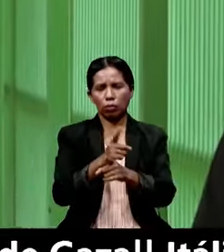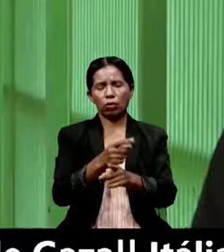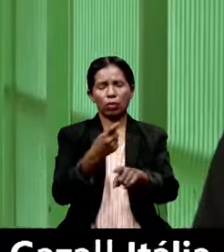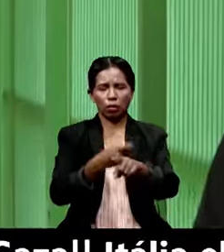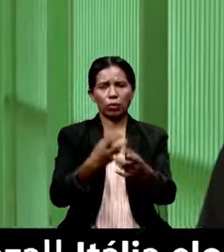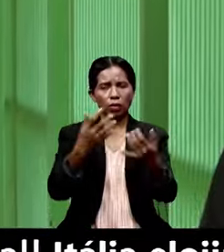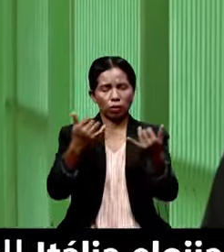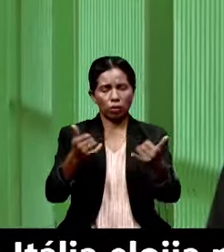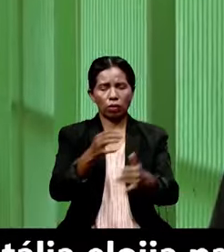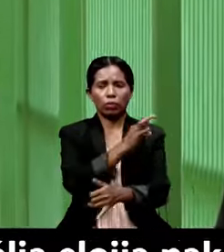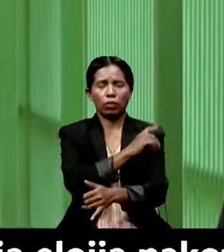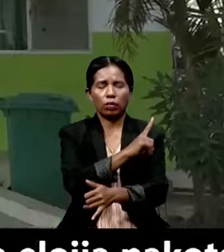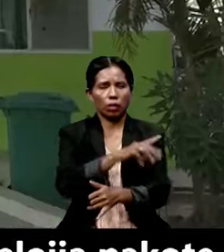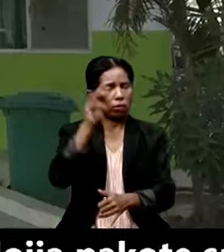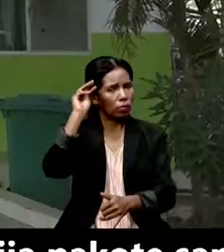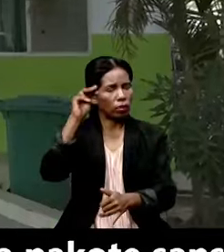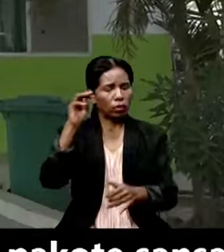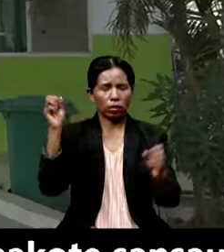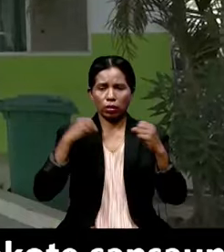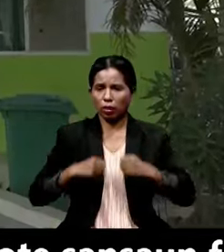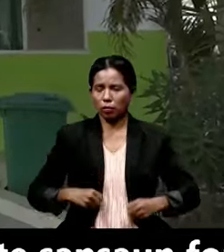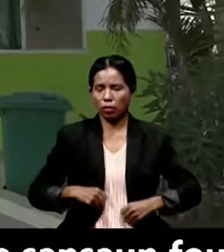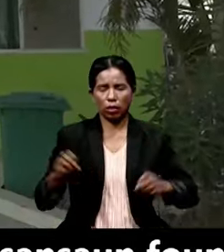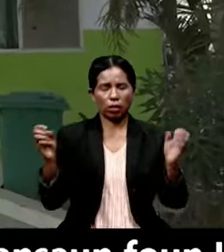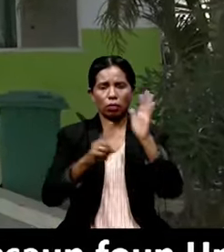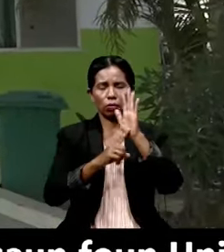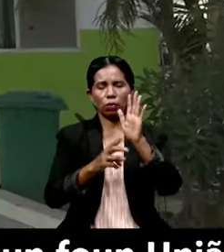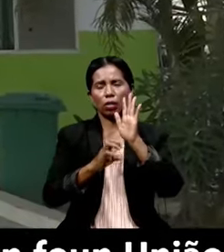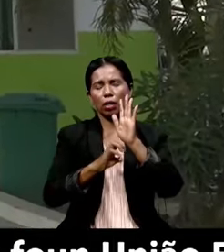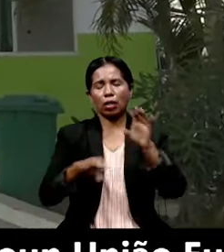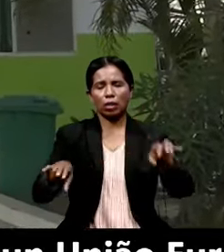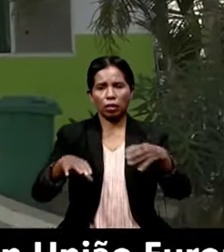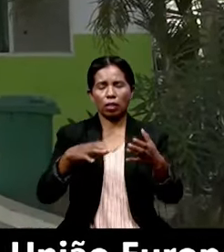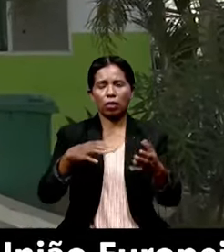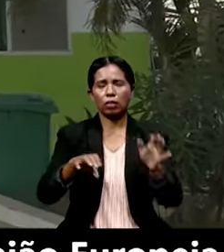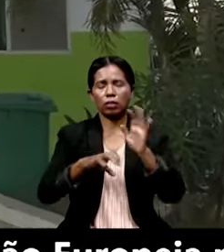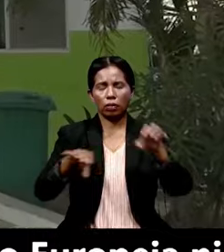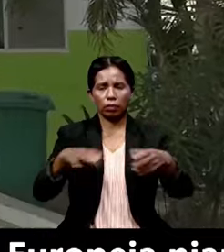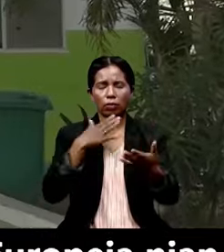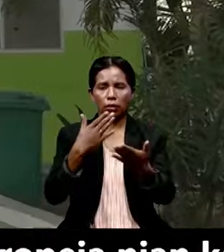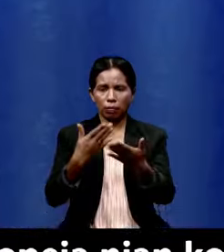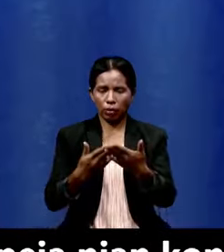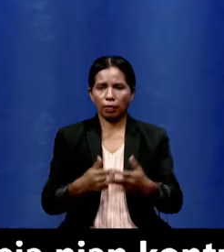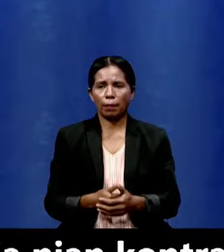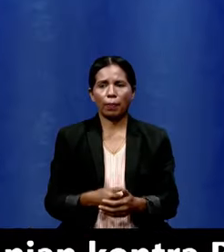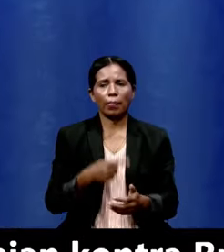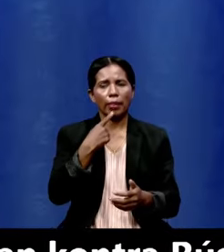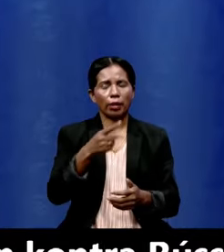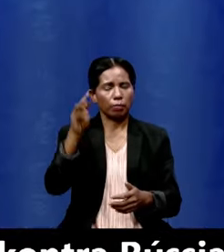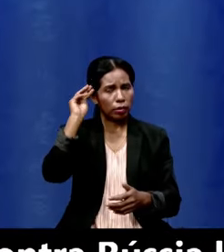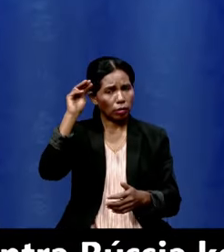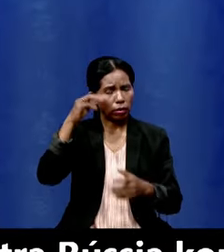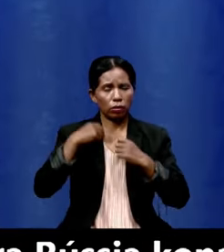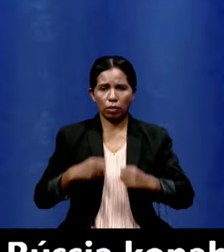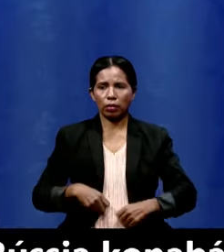Twitter Fontil, Ministra da Saúde, laíha notas neve diak, ba Serviço Saúde Nien. Recomenda tebes, ba Ministério da Saúde precisa, né?